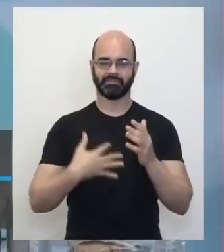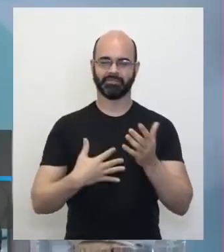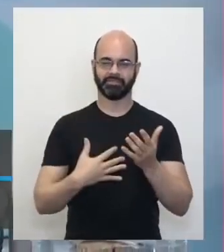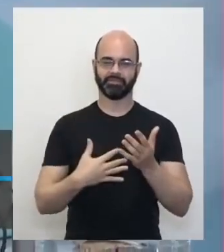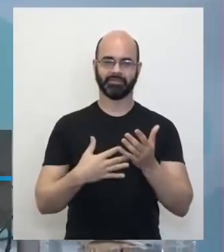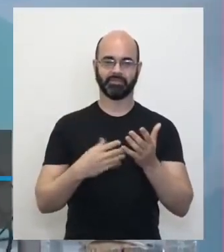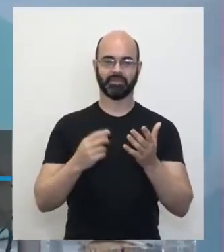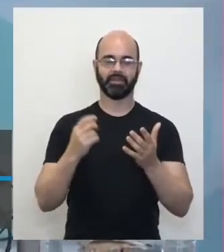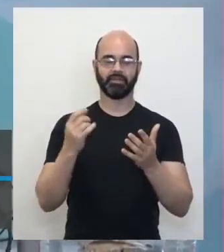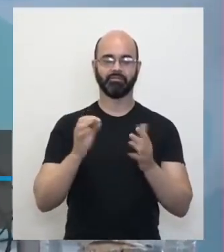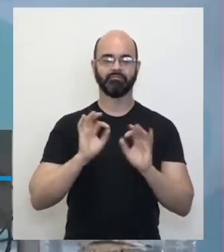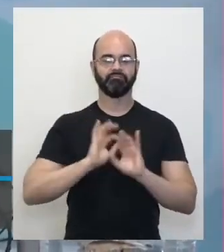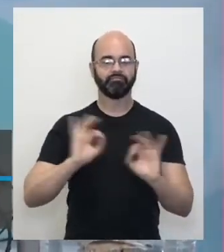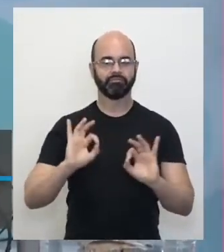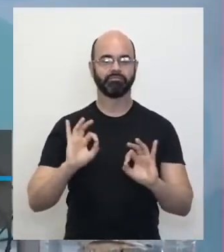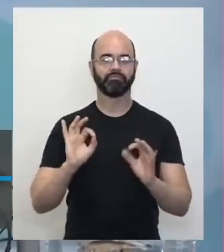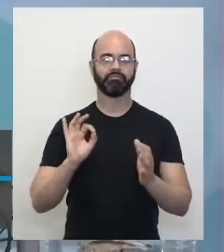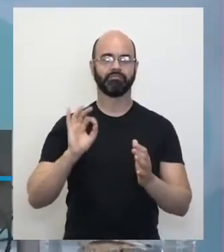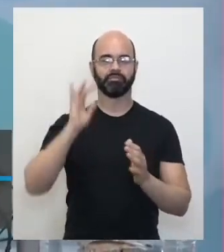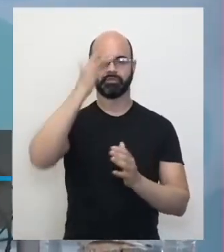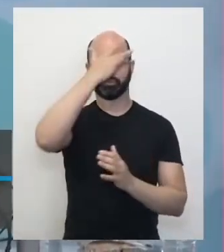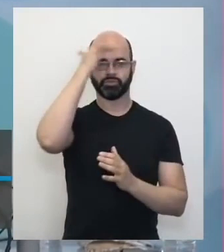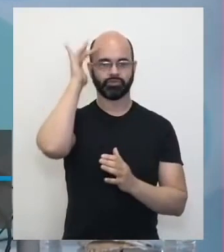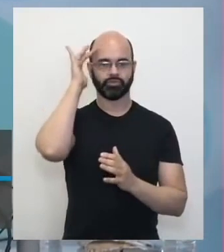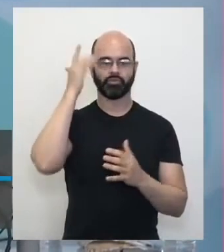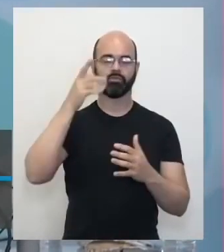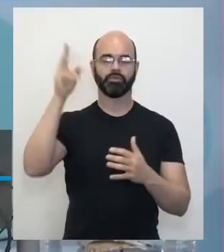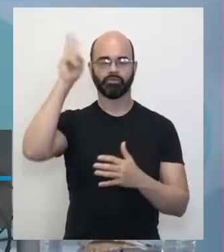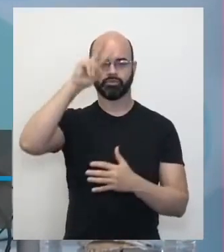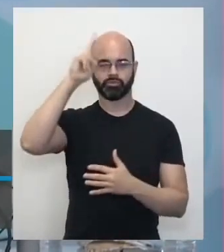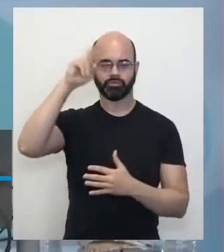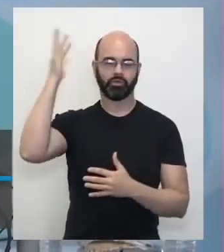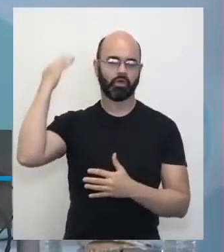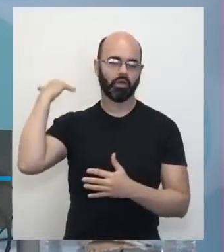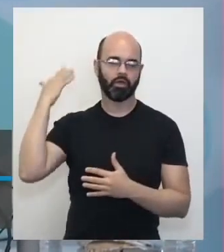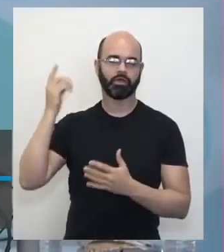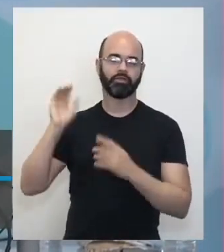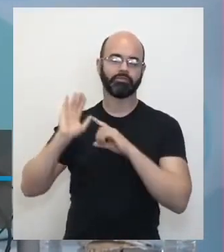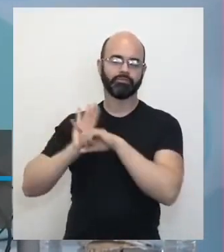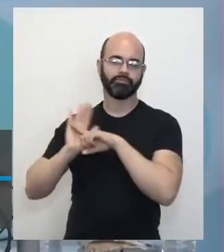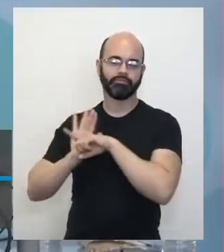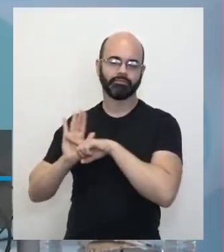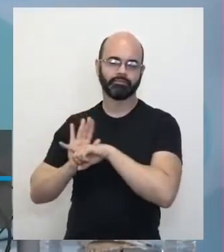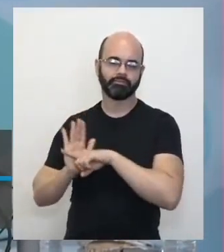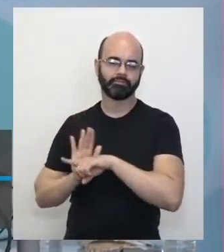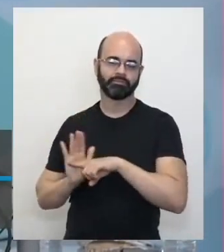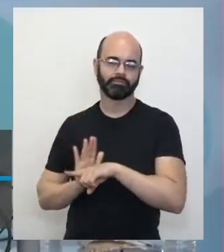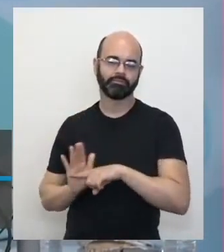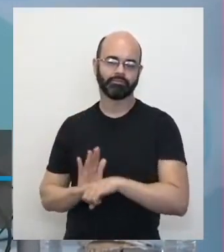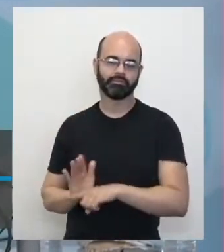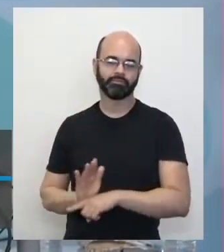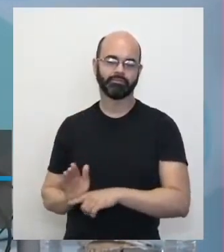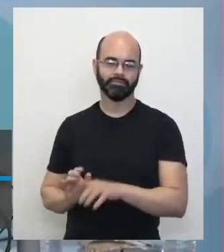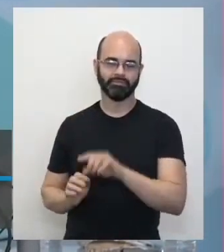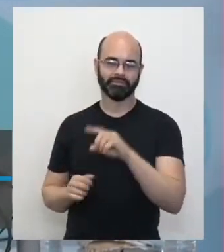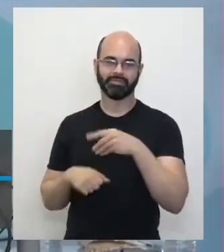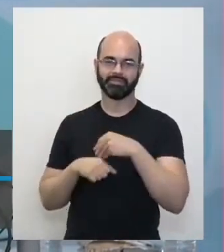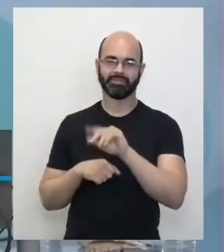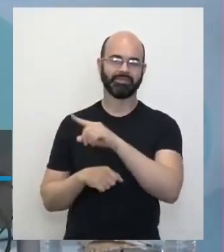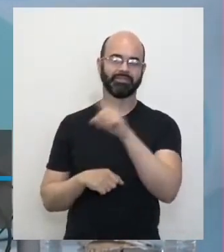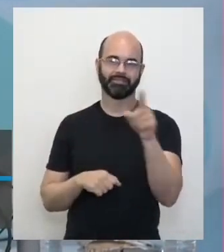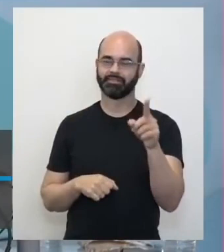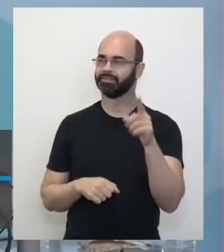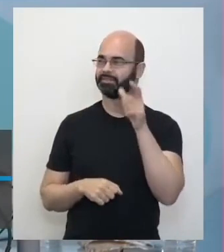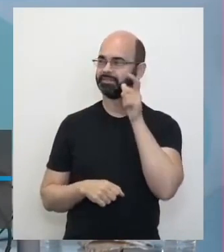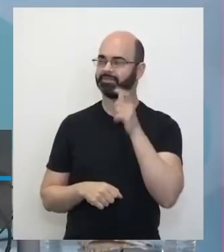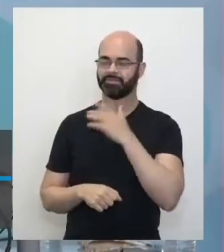busca excelente, assim, uma pessoa, toda a história dele, vocês vão descobrir coisas maravilhosas, recomendo, assim.